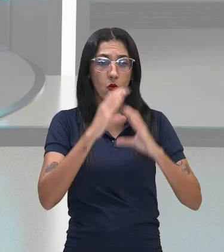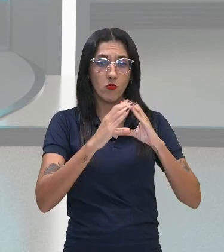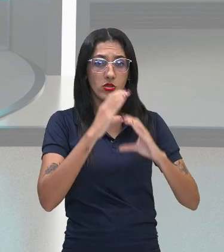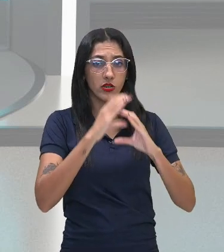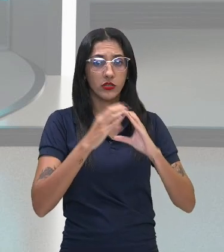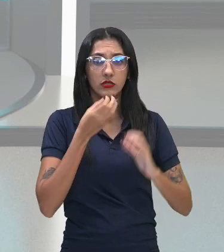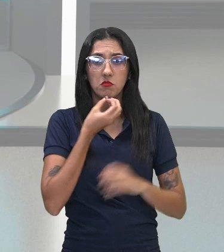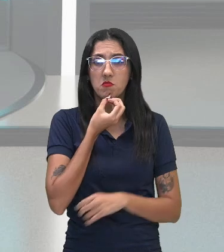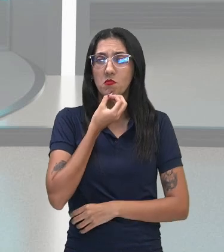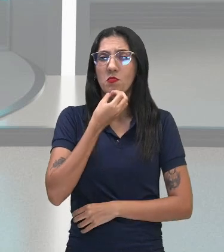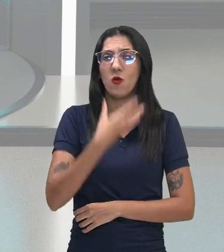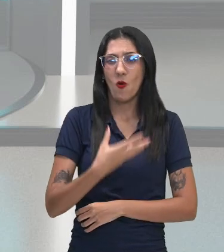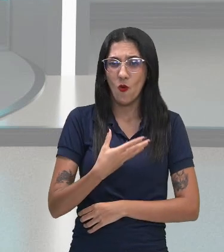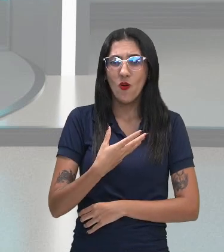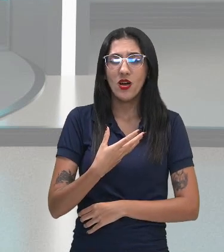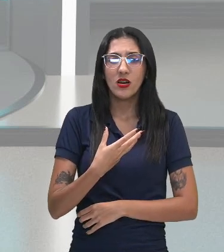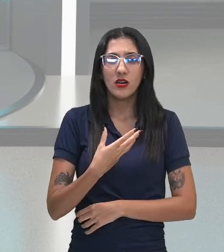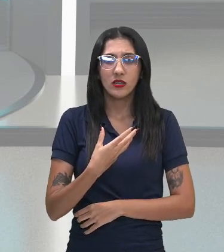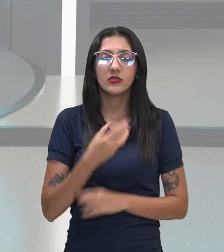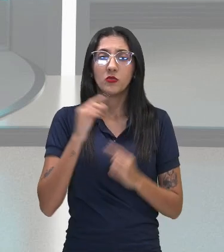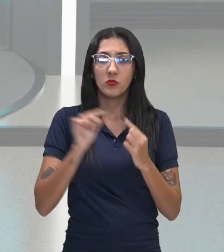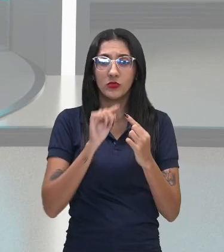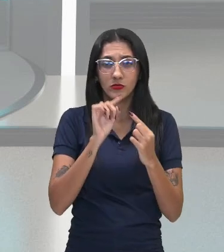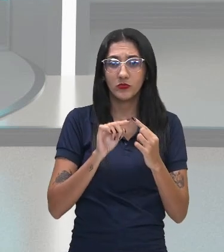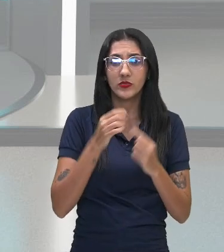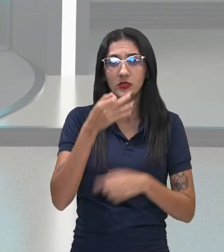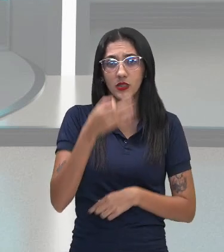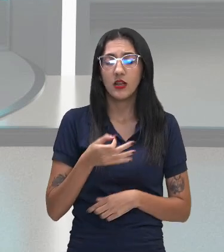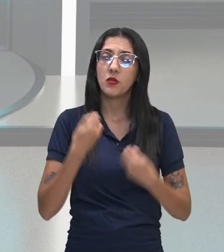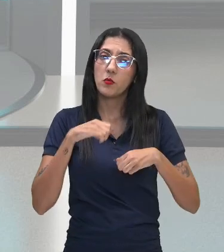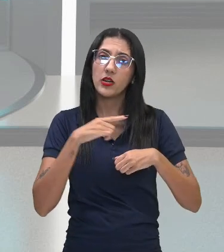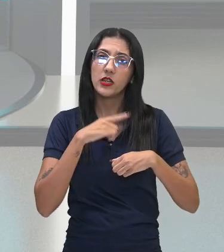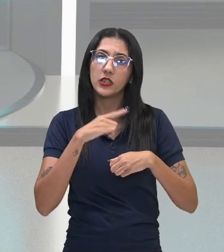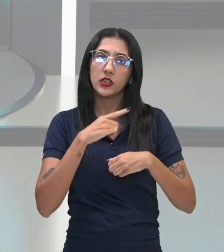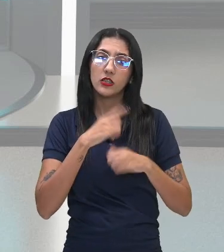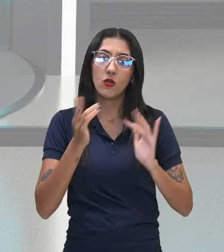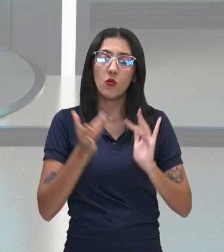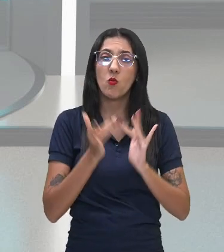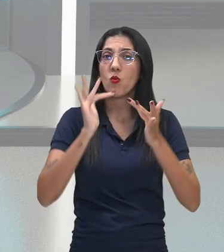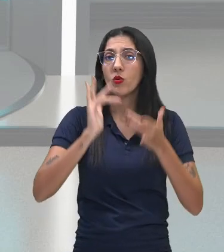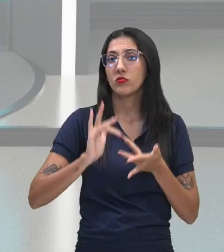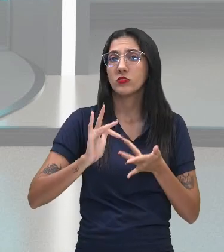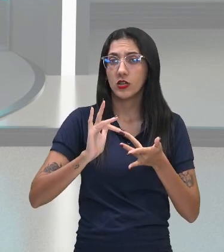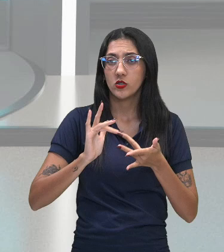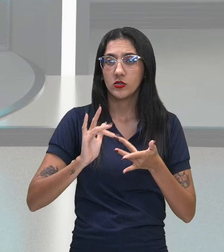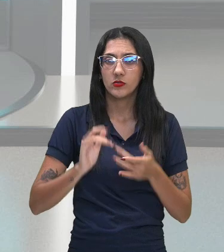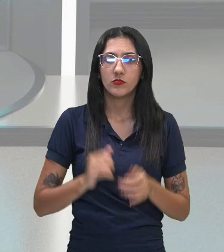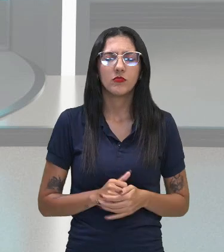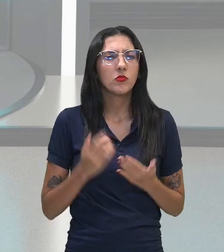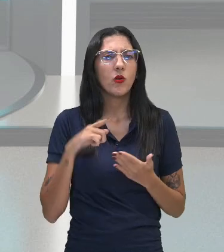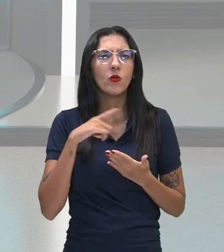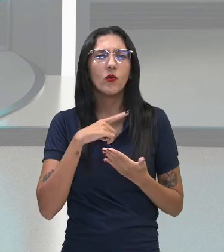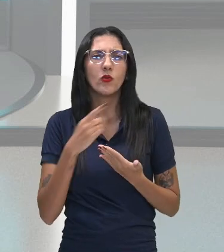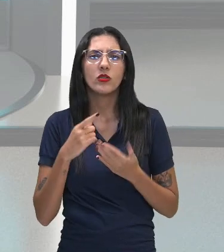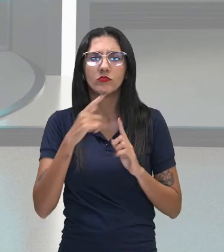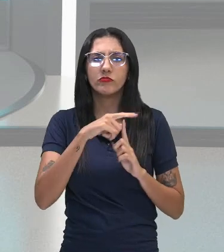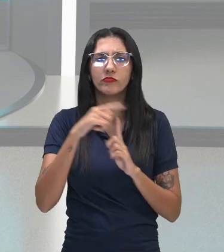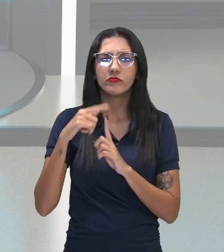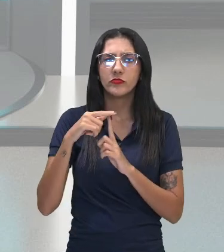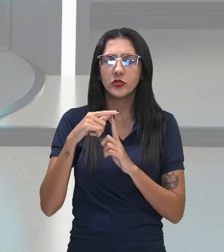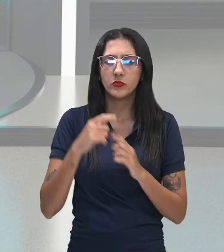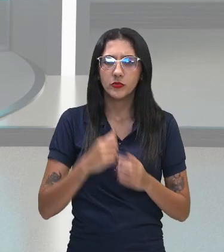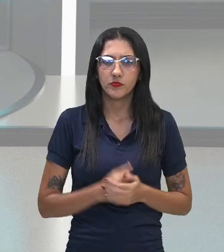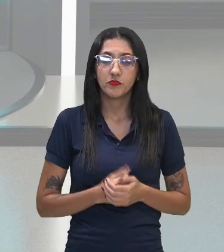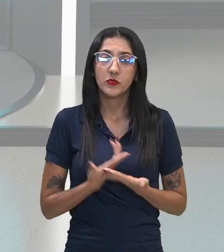é necessário fazer uso dos códigos oferecidos pelo contexto comunicativo. Quais são os códigos? Nós temos